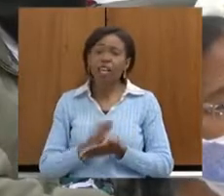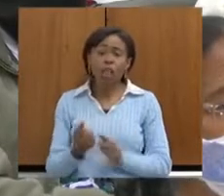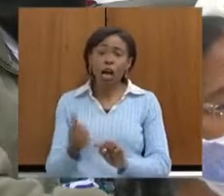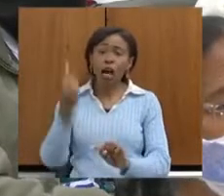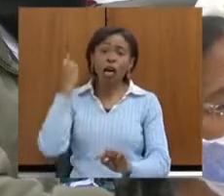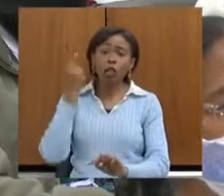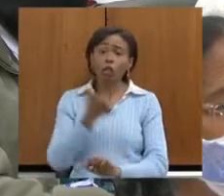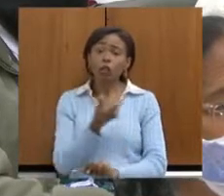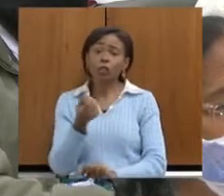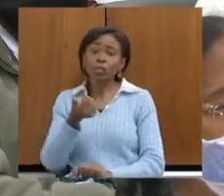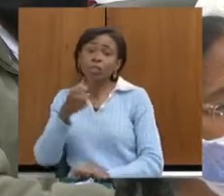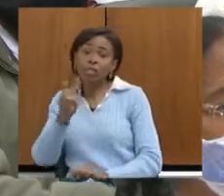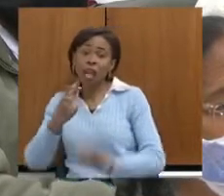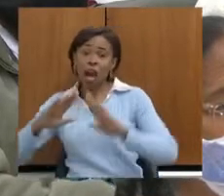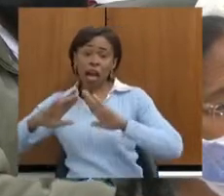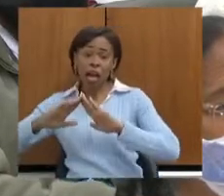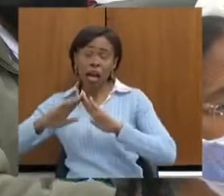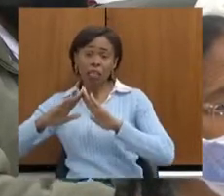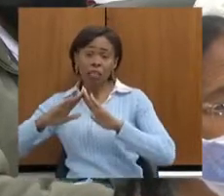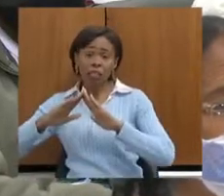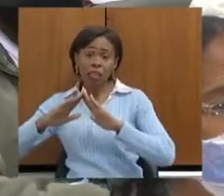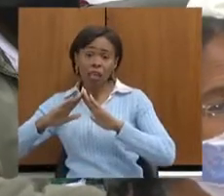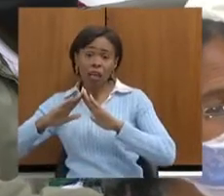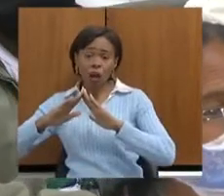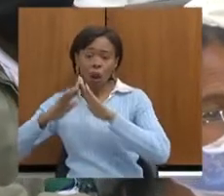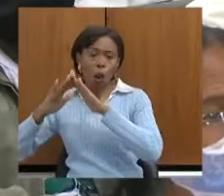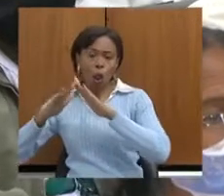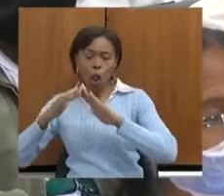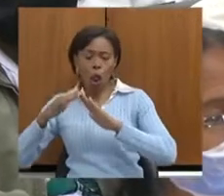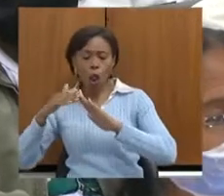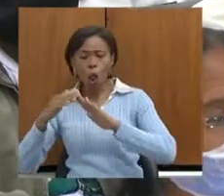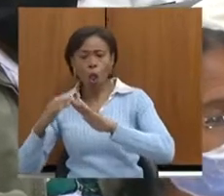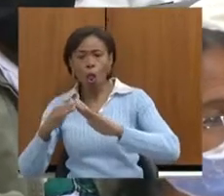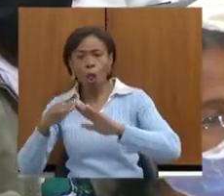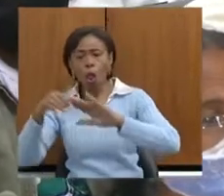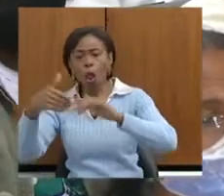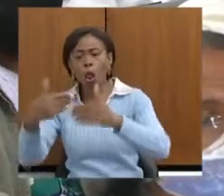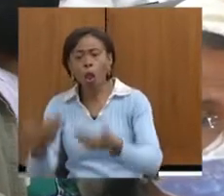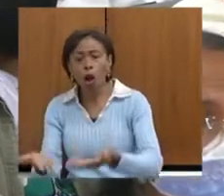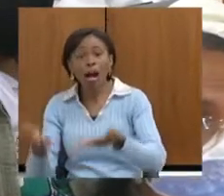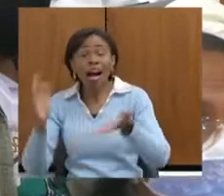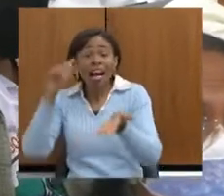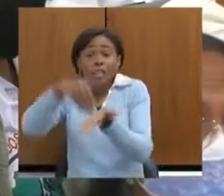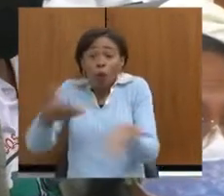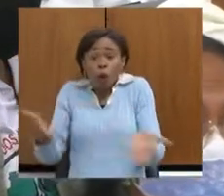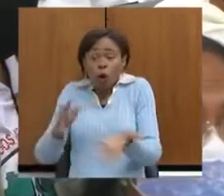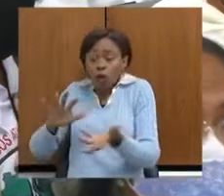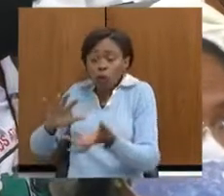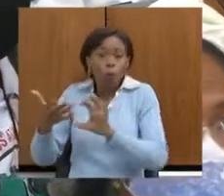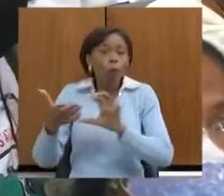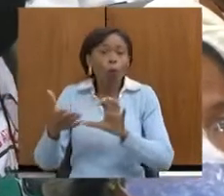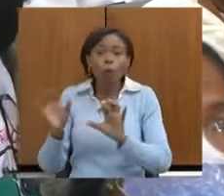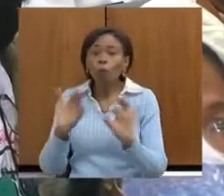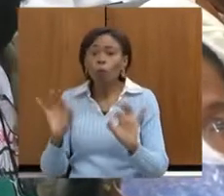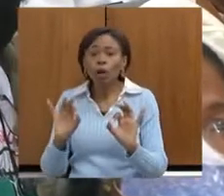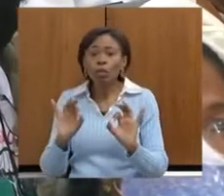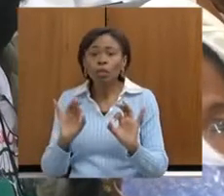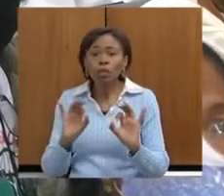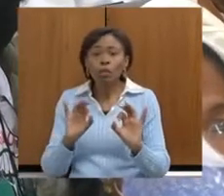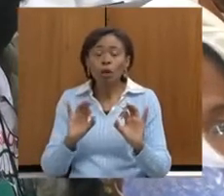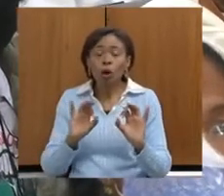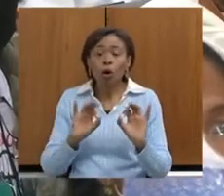devastada pela lama a casa não foi reconstruída até hoje tem gente que tá morando no hotel desde 2015